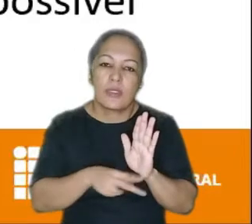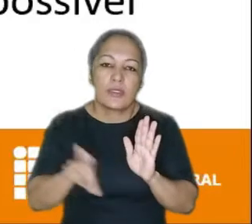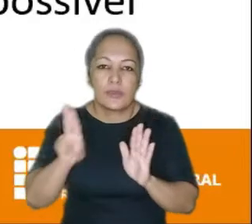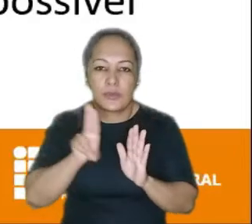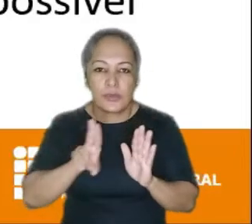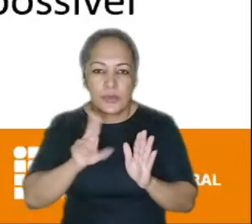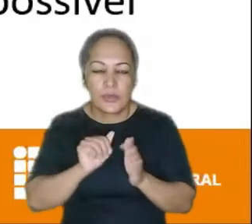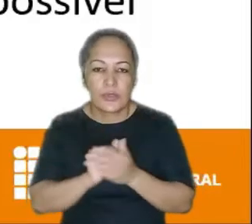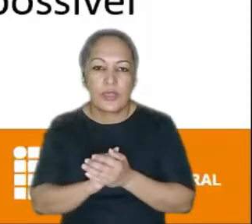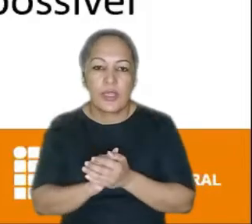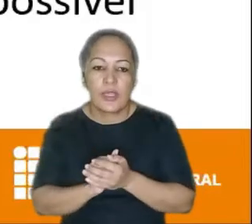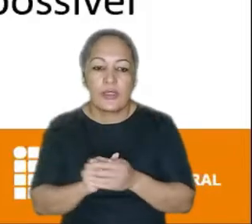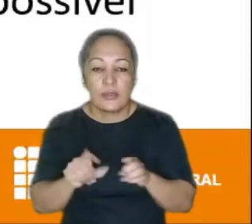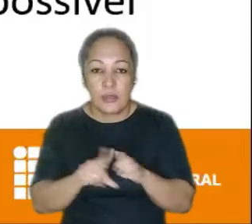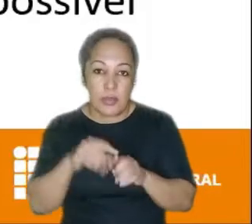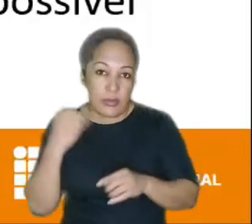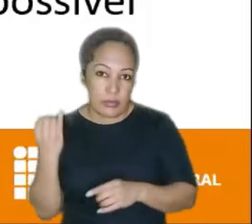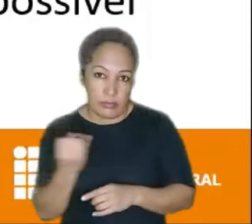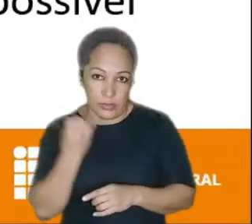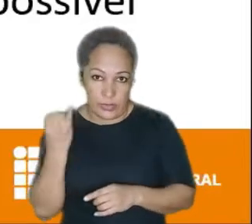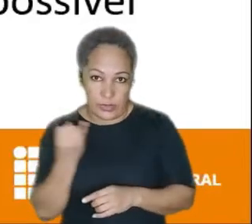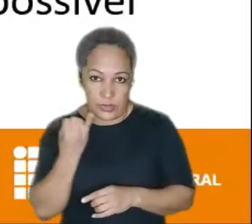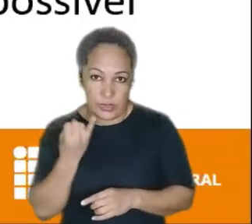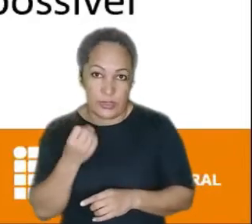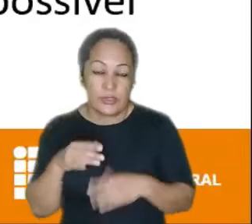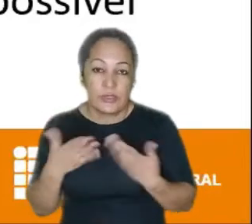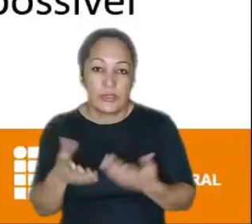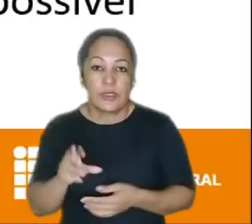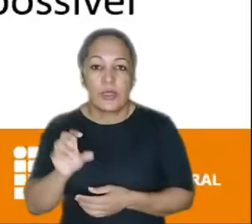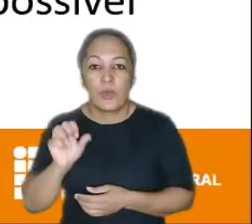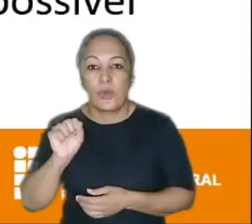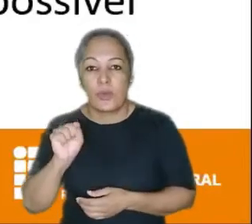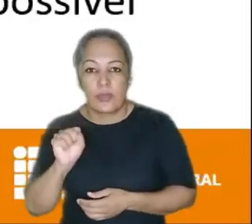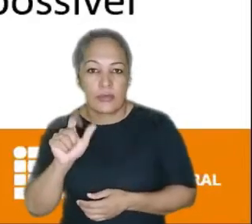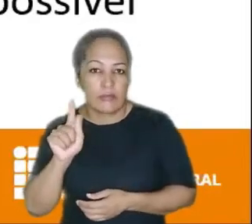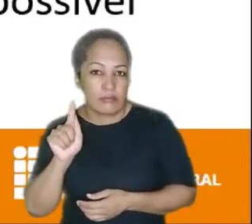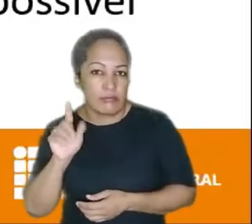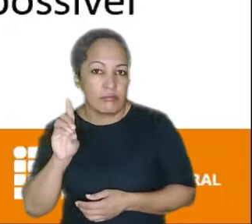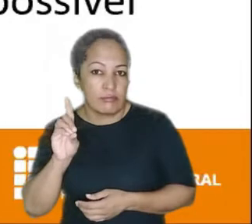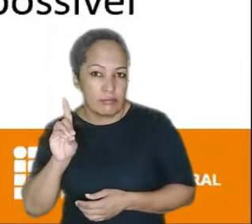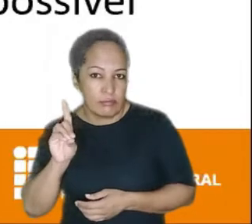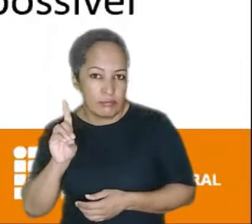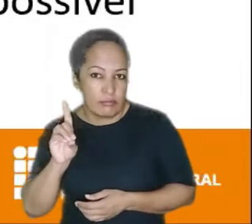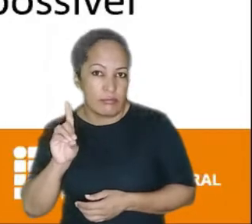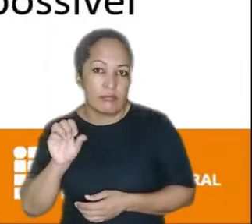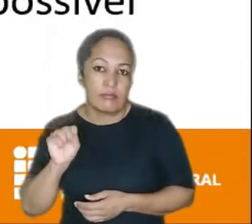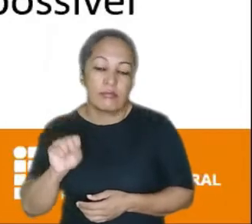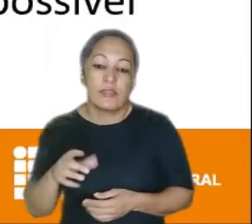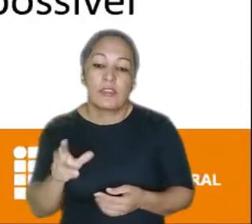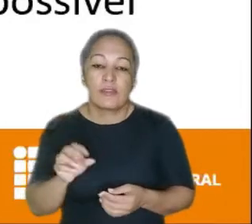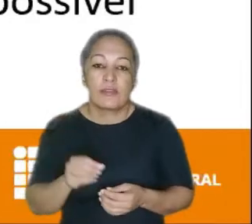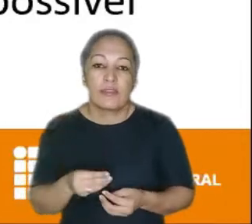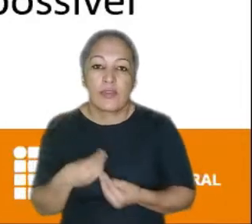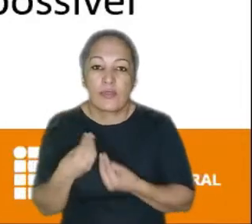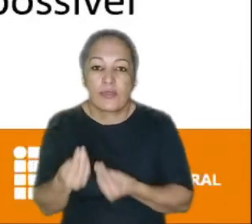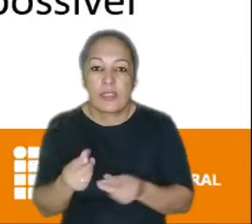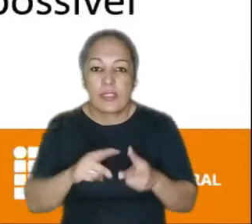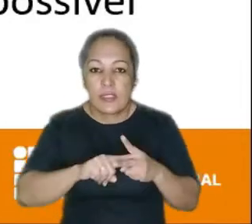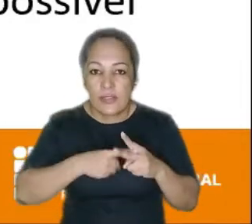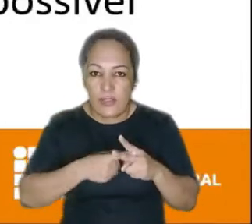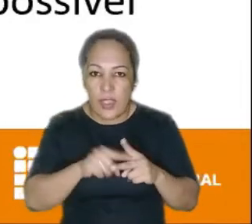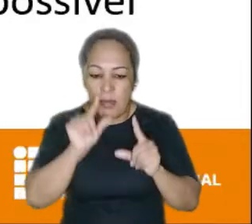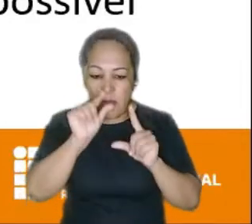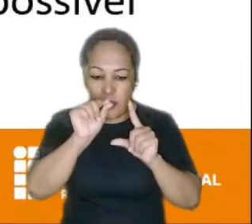importante. Então, o SGBD ele vai fornecer as ferramentas para que a camada de aplicação e ele